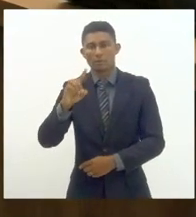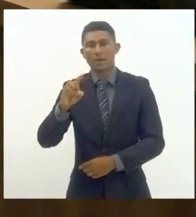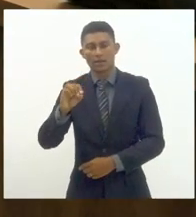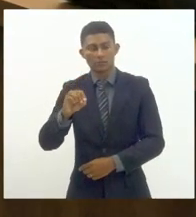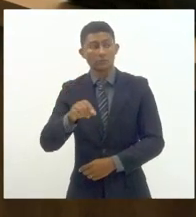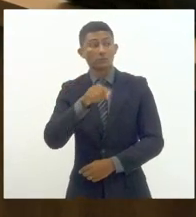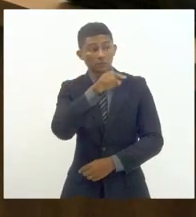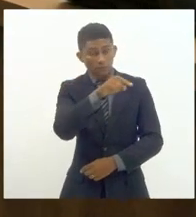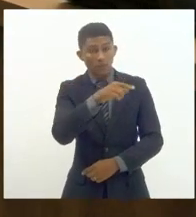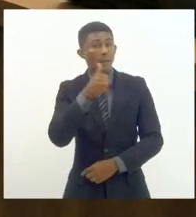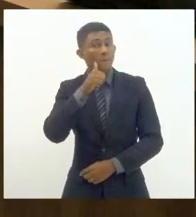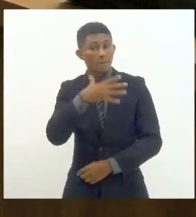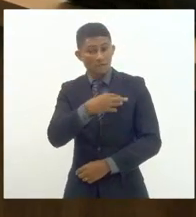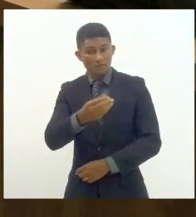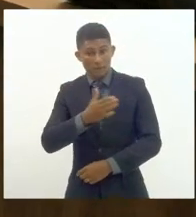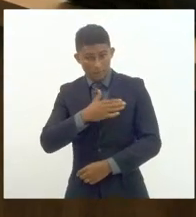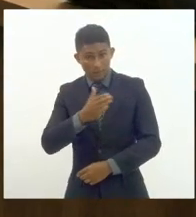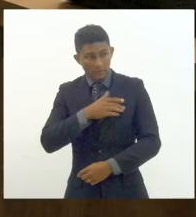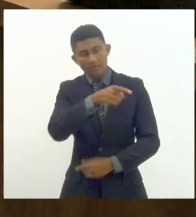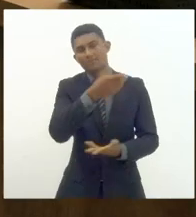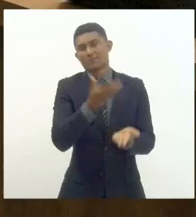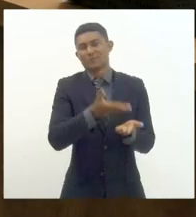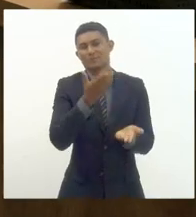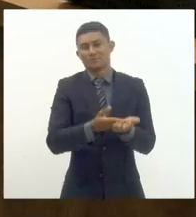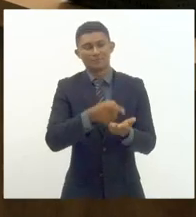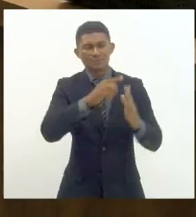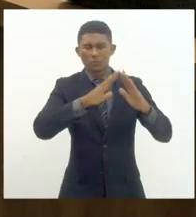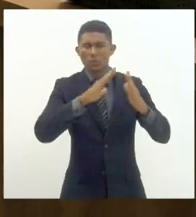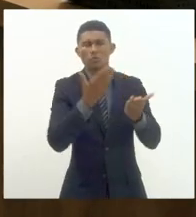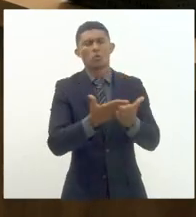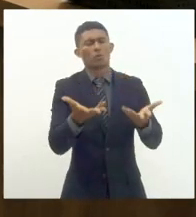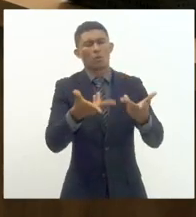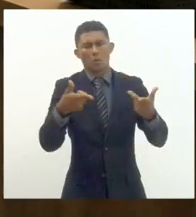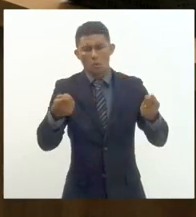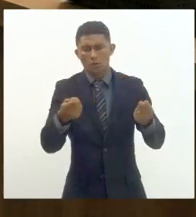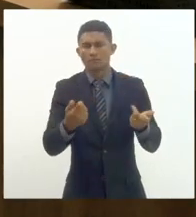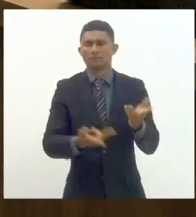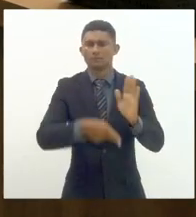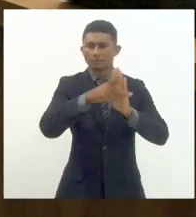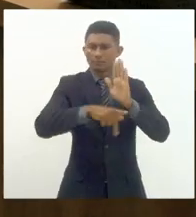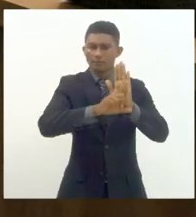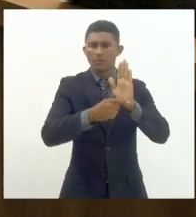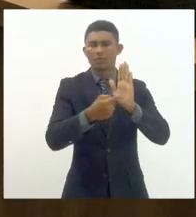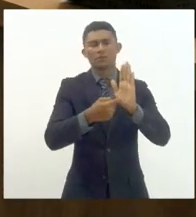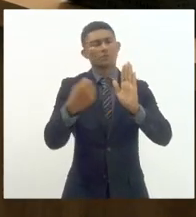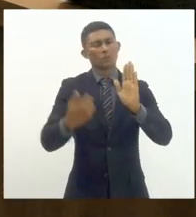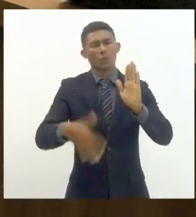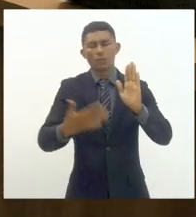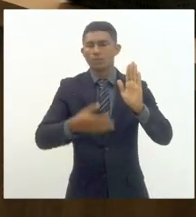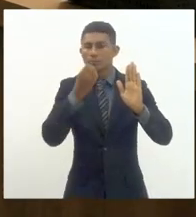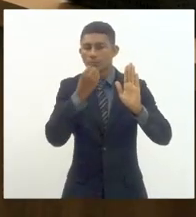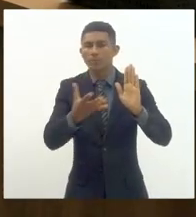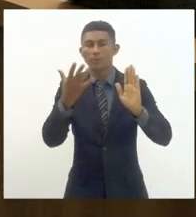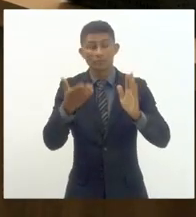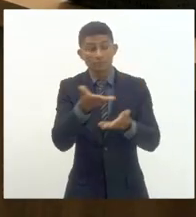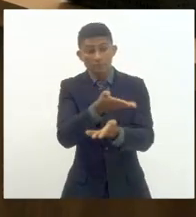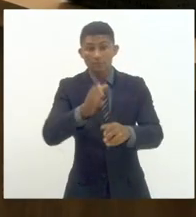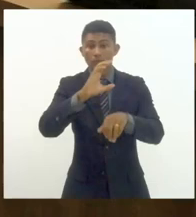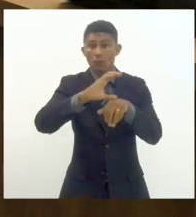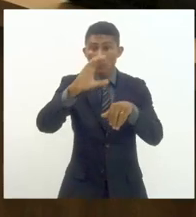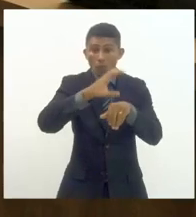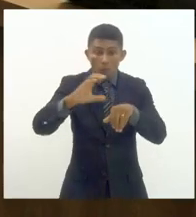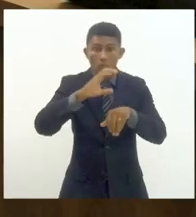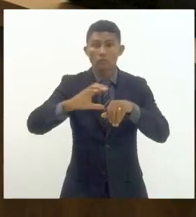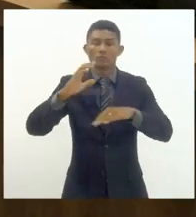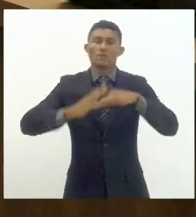excelente colégio, por sinal. O presente projeto visa declarar como patrimônio cultural e material do Estado do Rio de Janeiro os cursos